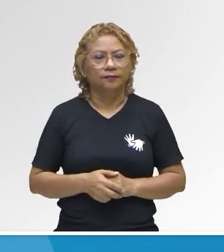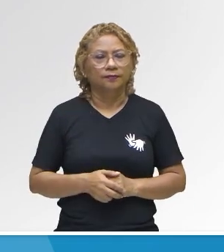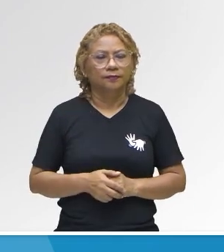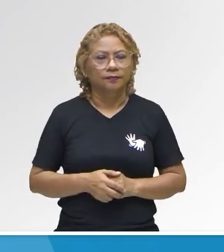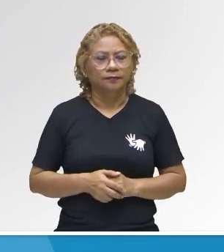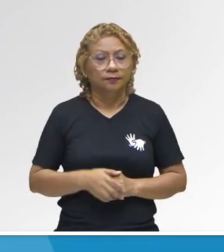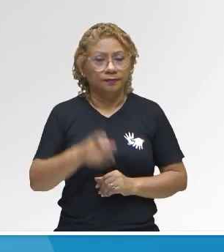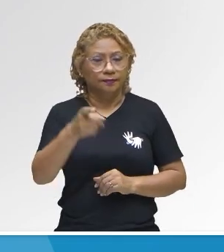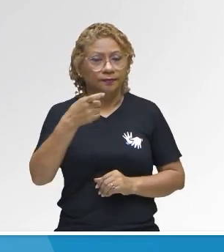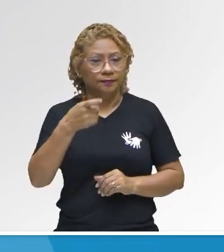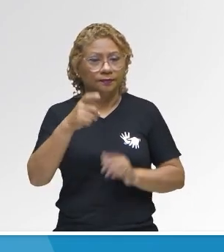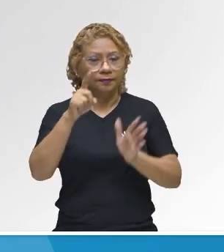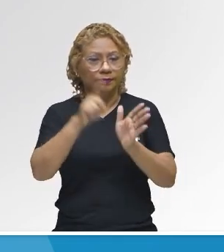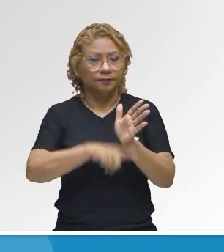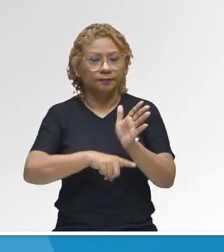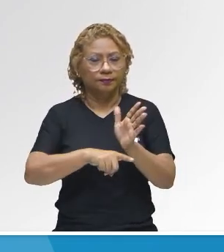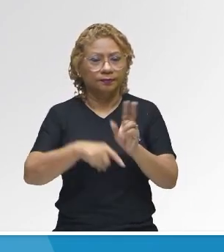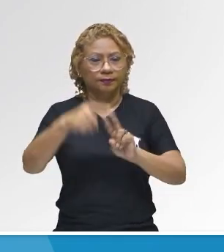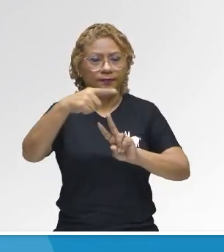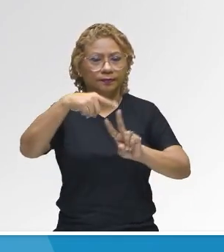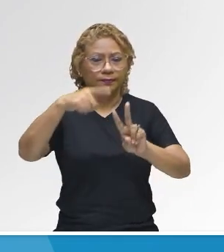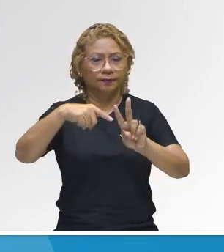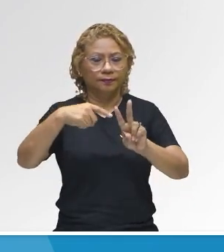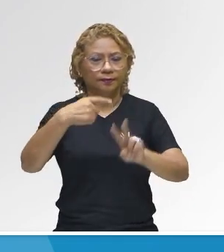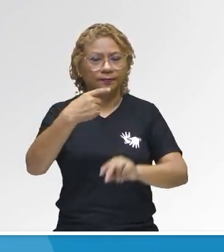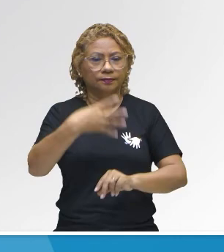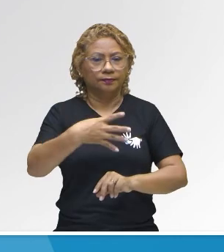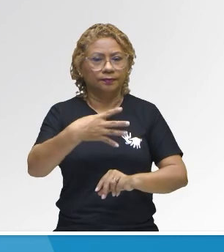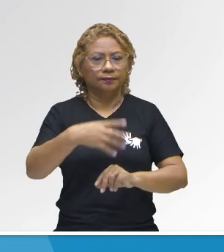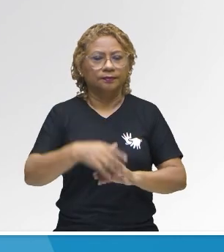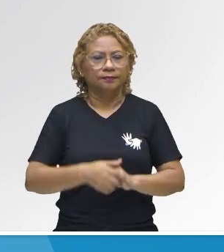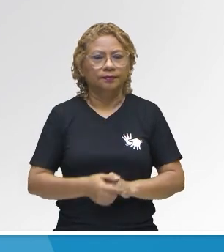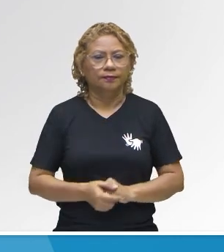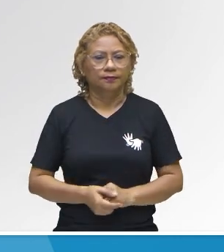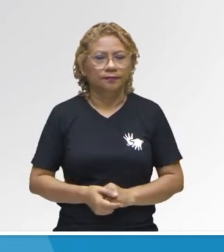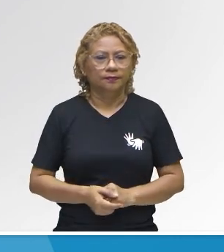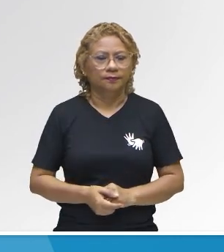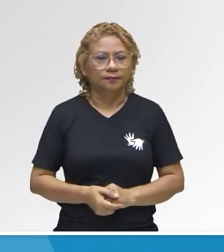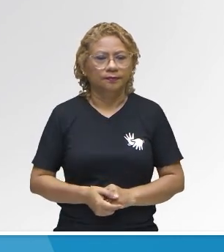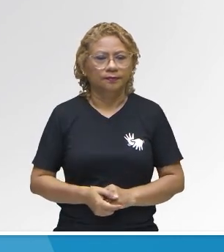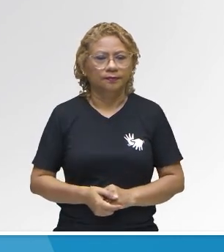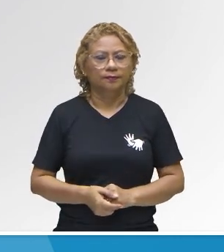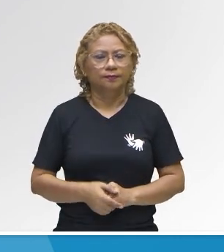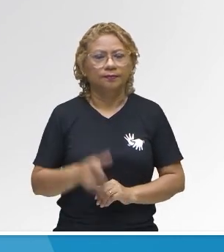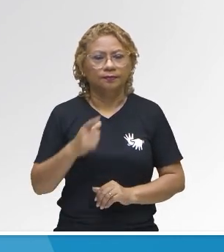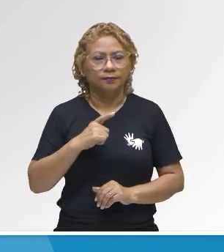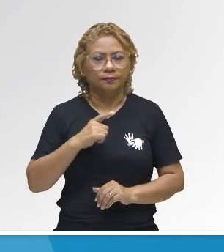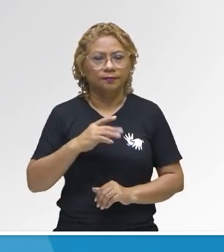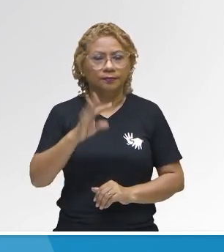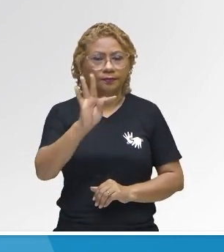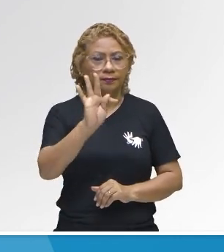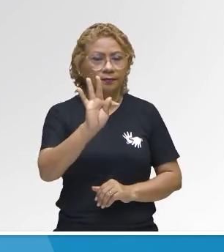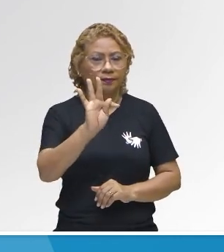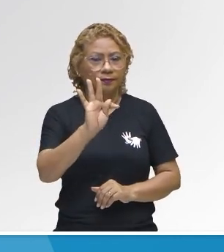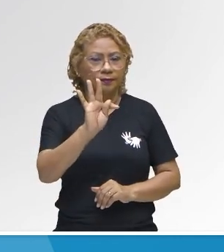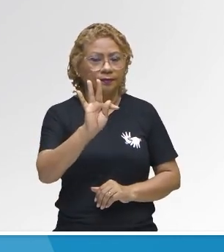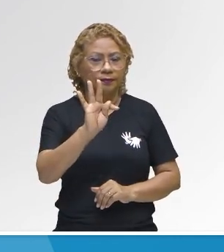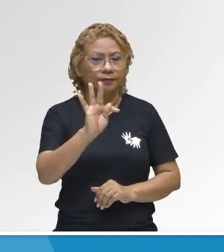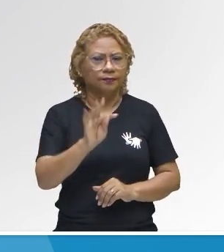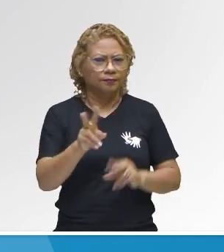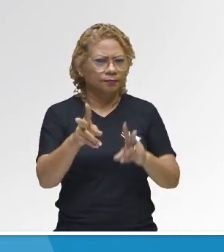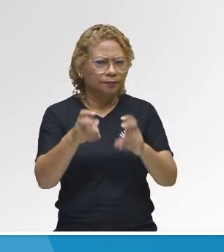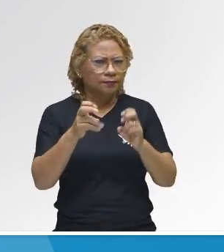x menos π sobre 4. Então, onde tem o t, a gente vai substituir